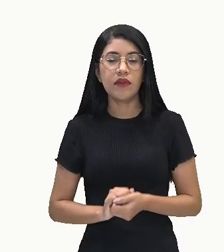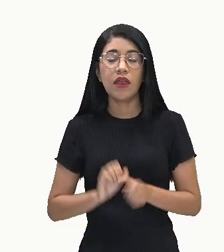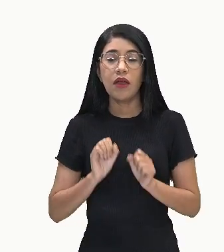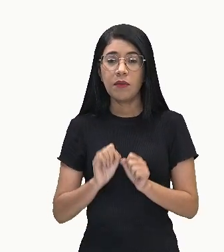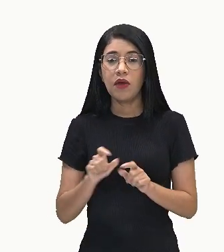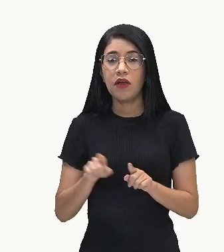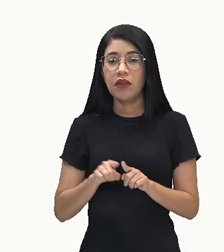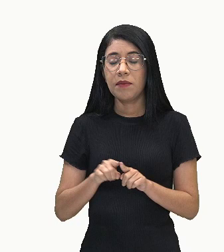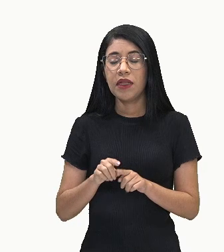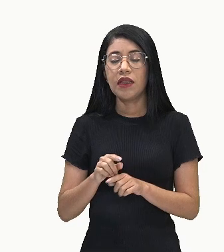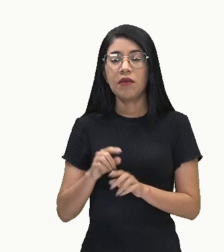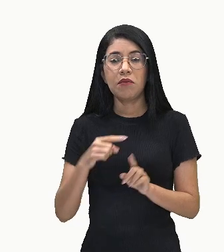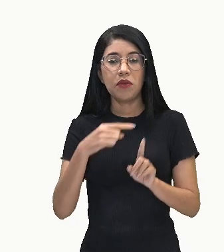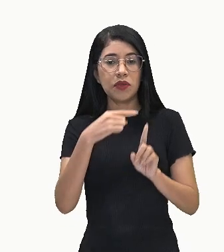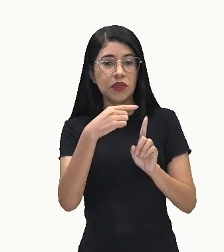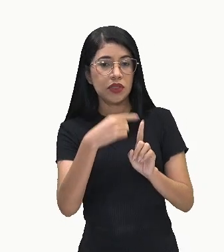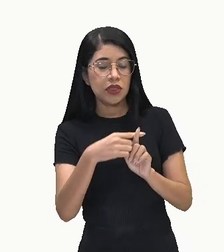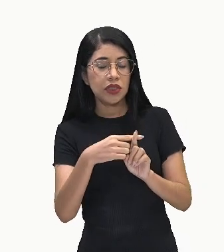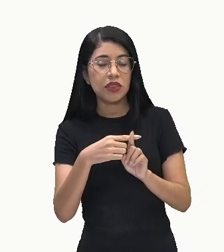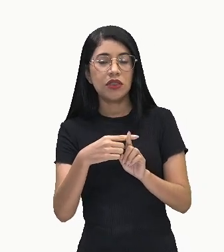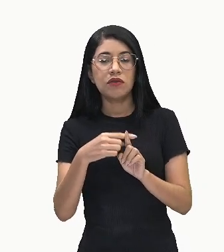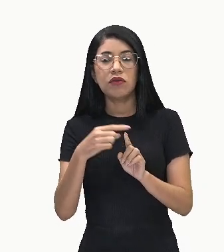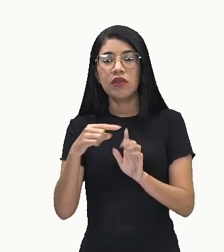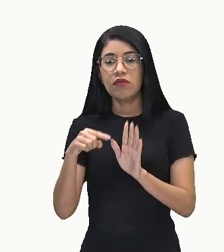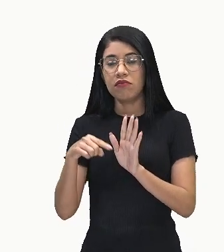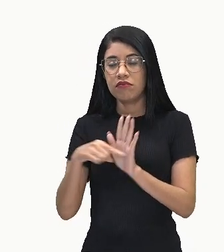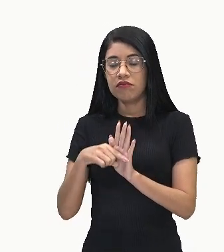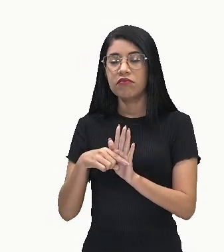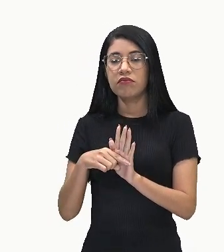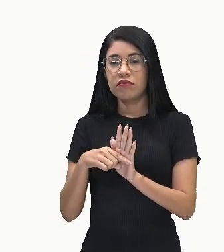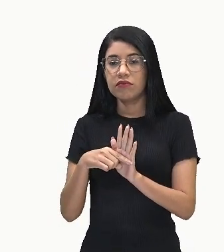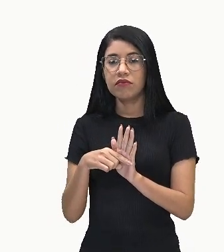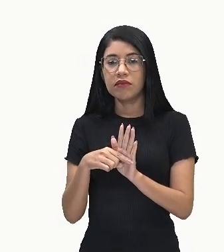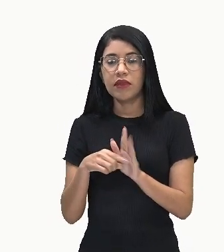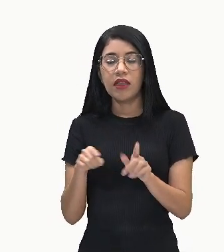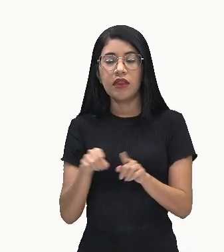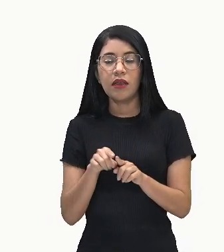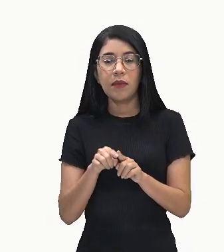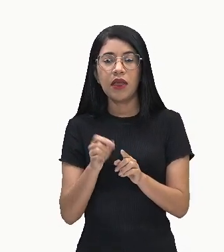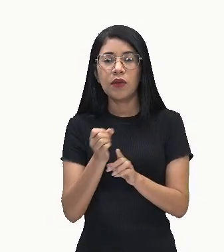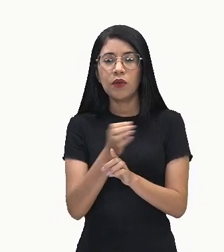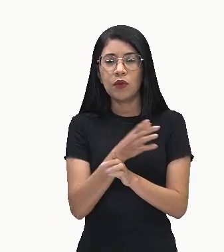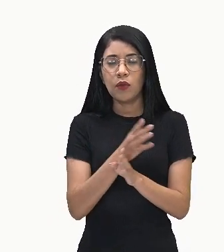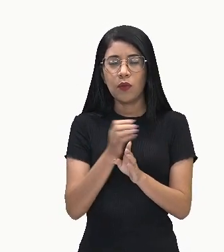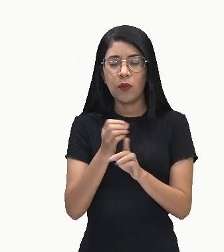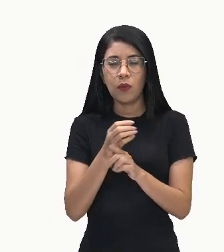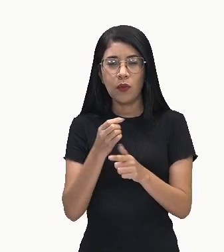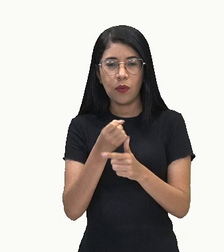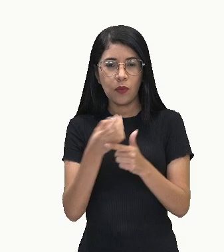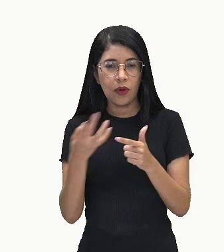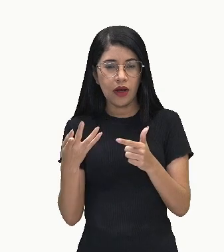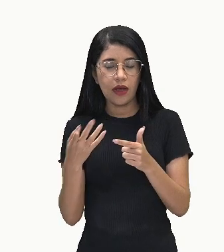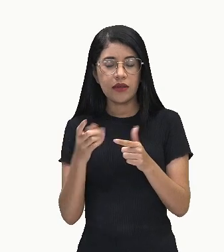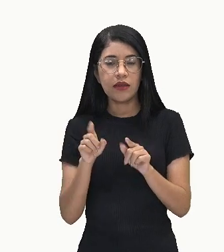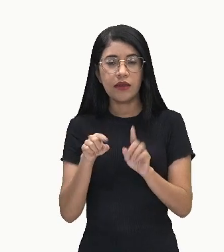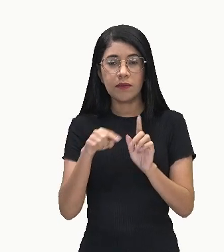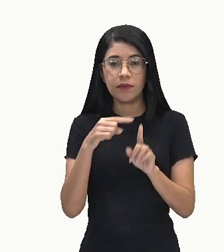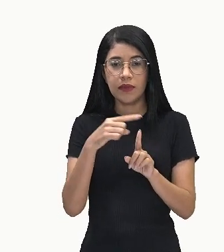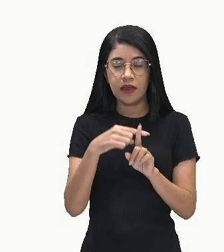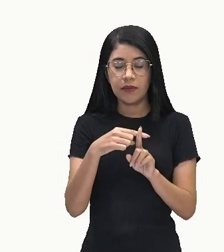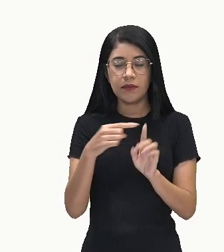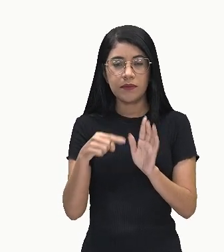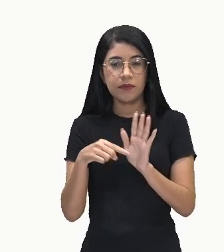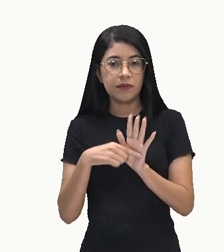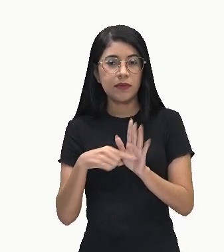natural positivo, um número inteiro negativo, um número racional, né, positivo negativo, em forma